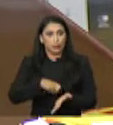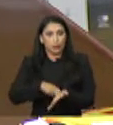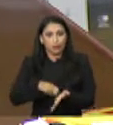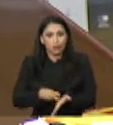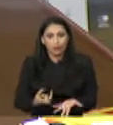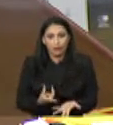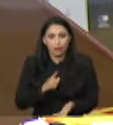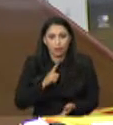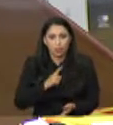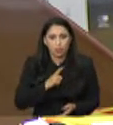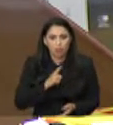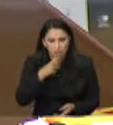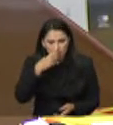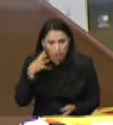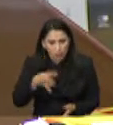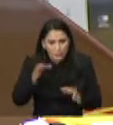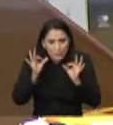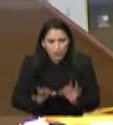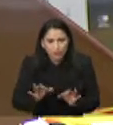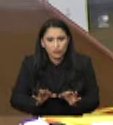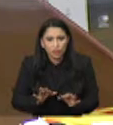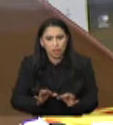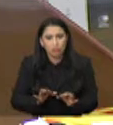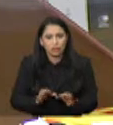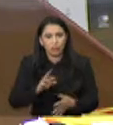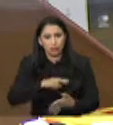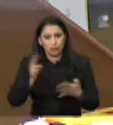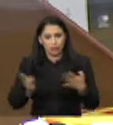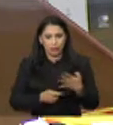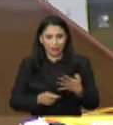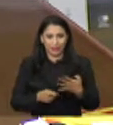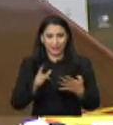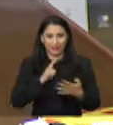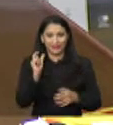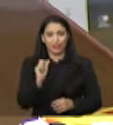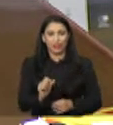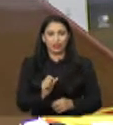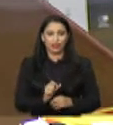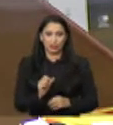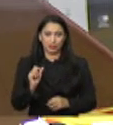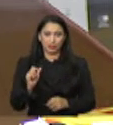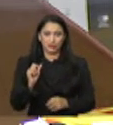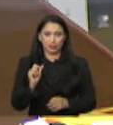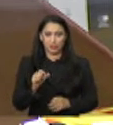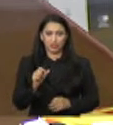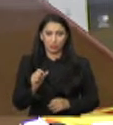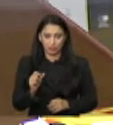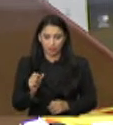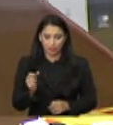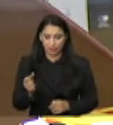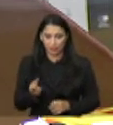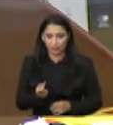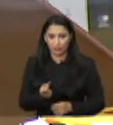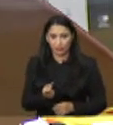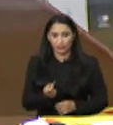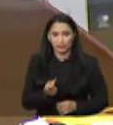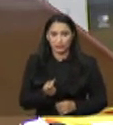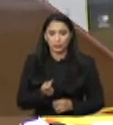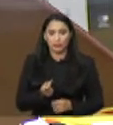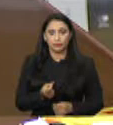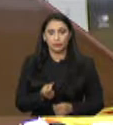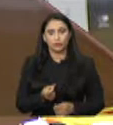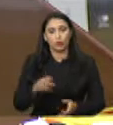nem ato de Condenação perfeita sem trânsito em julgado consistindo a modificação do ponto em algo que elimina o tipo